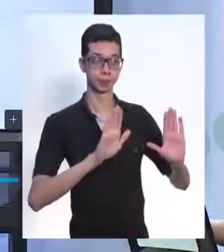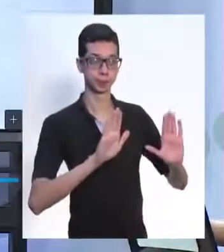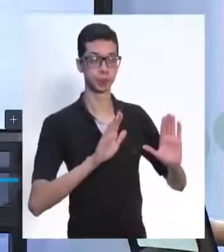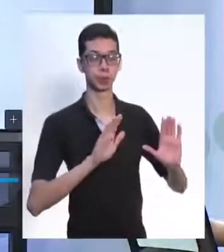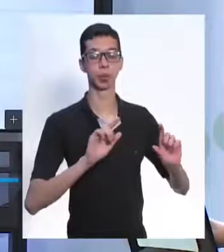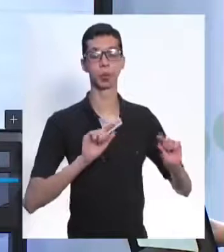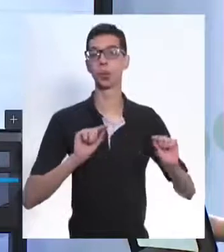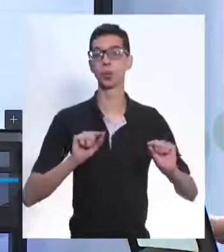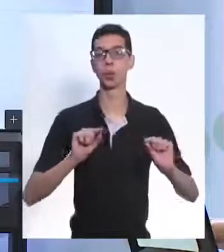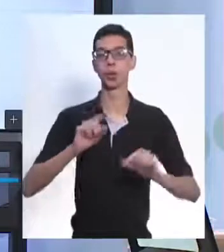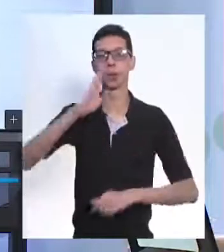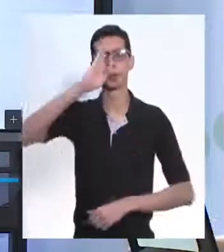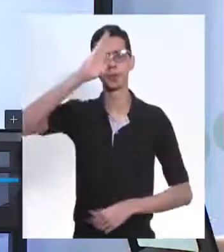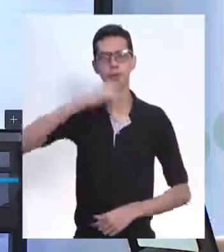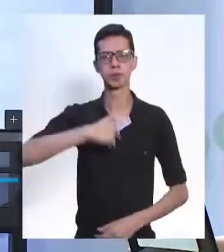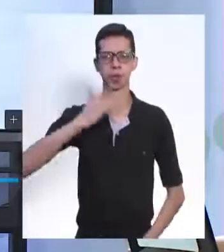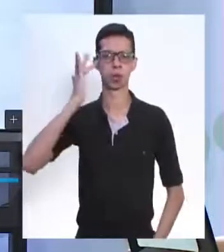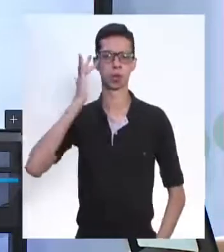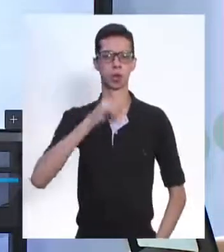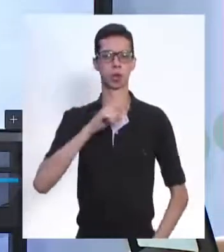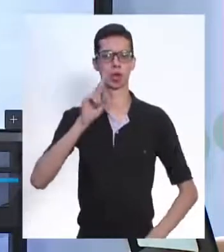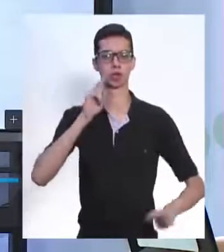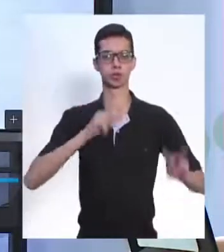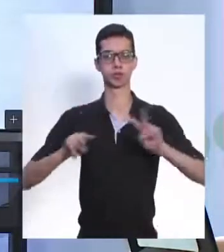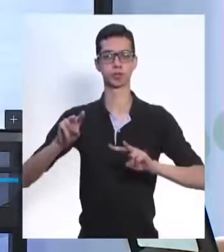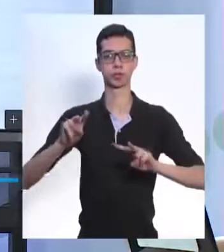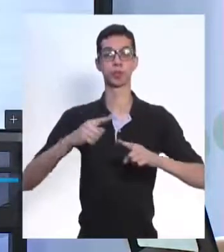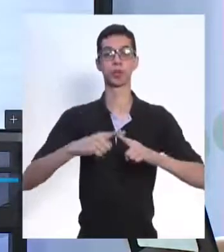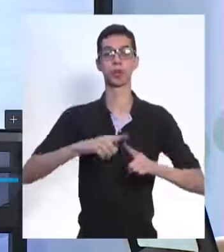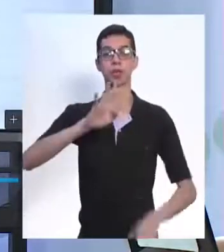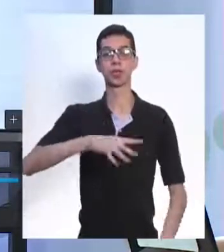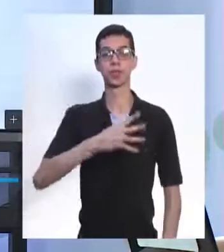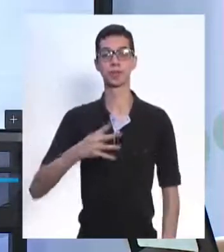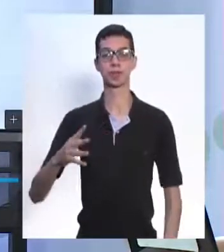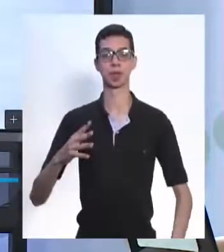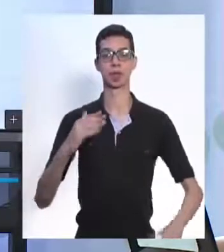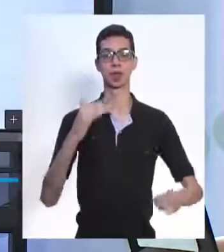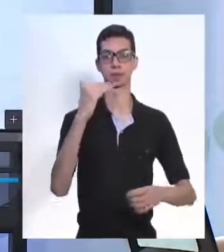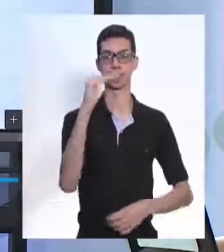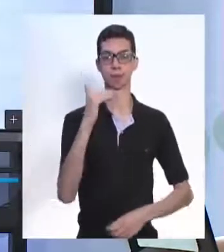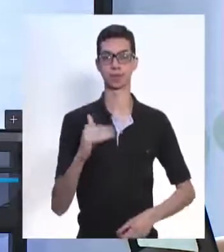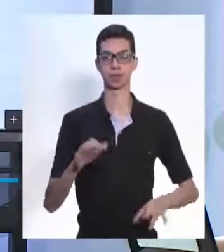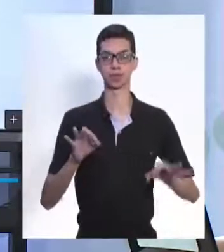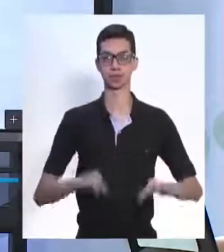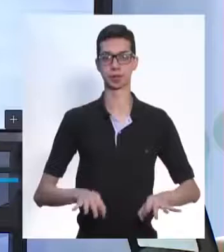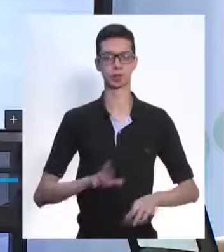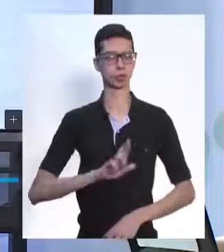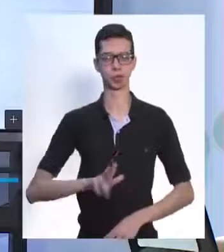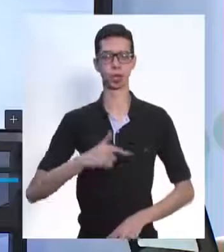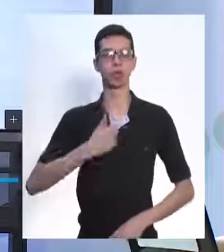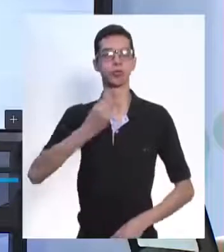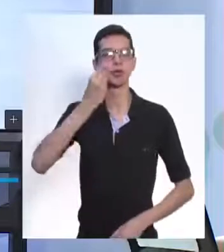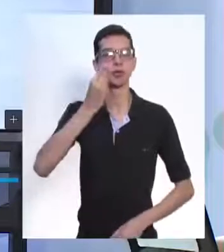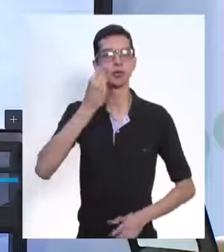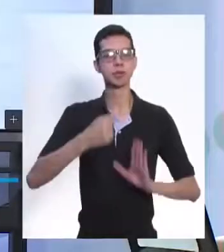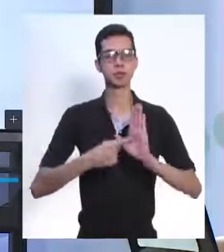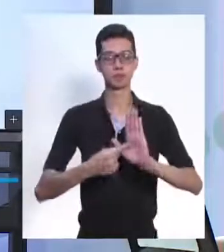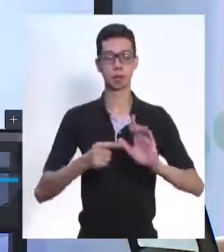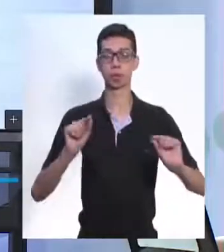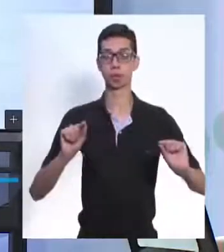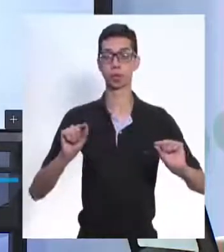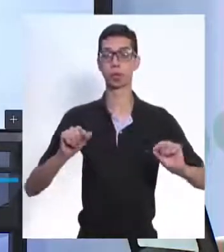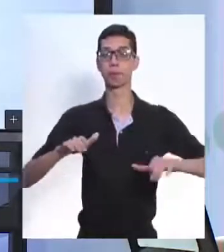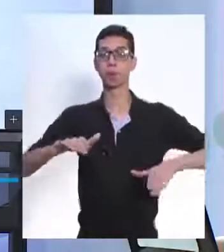ponto aí, talvez o crucial? A tabela não está numa sequência. Então, eu vou tentar mostrar para vocês a